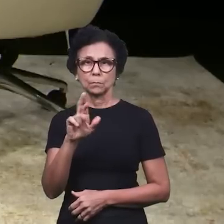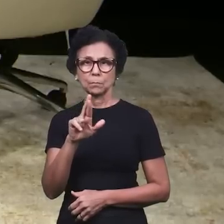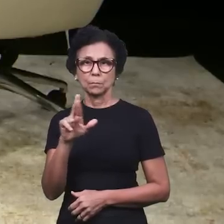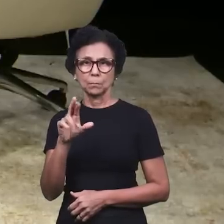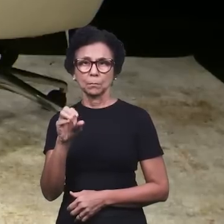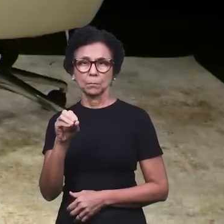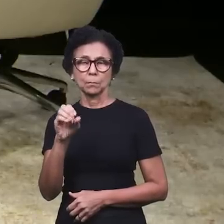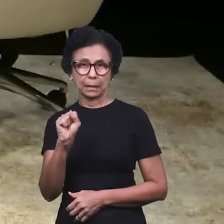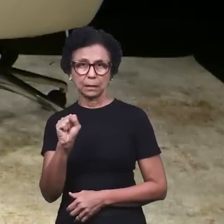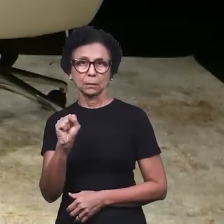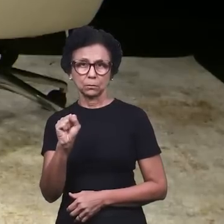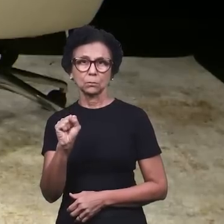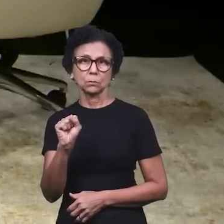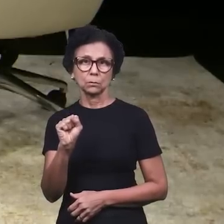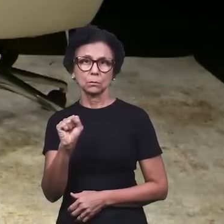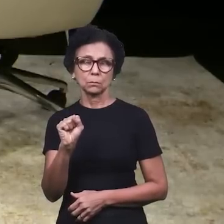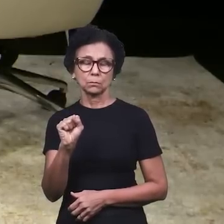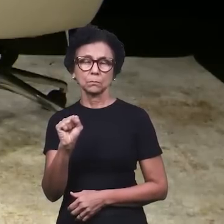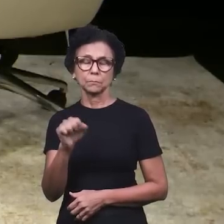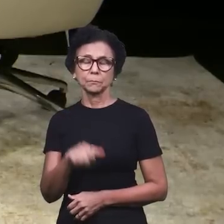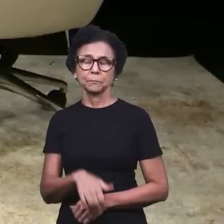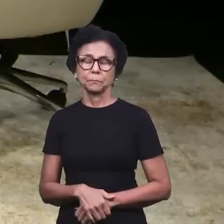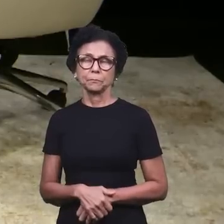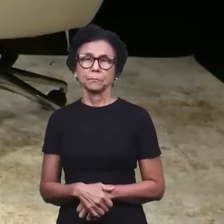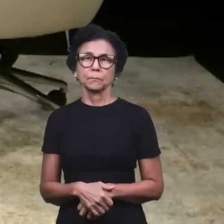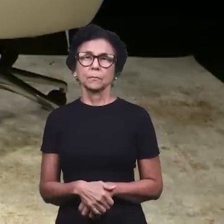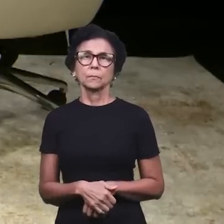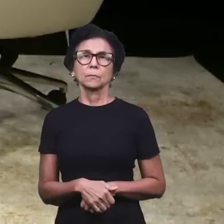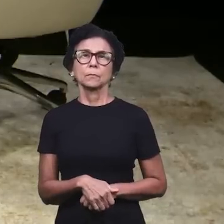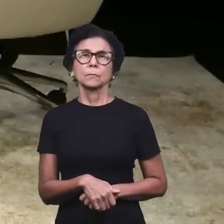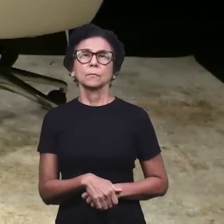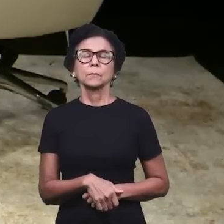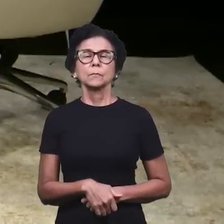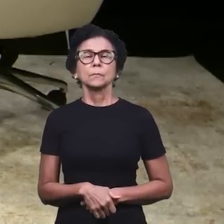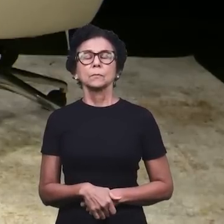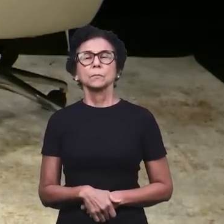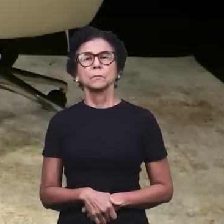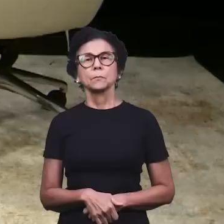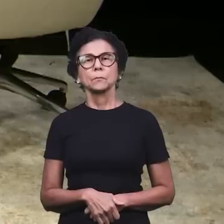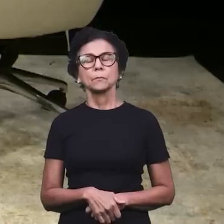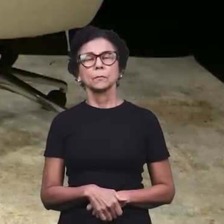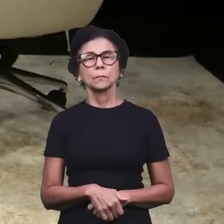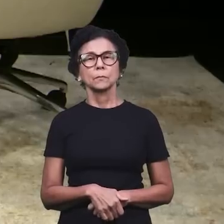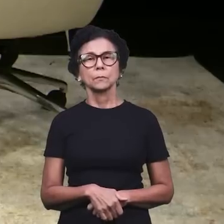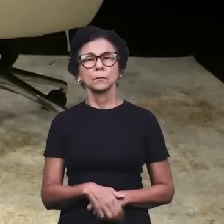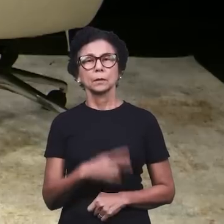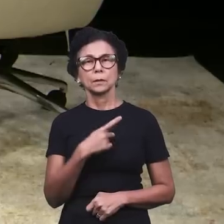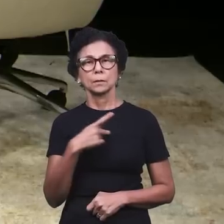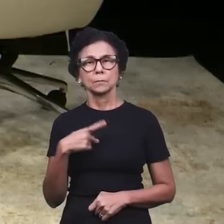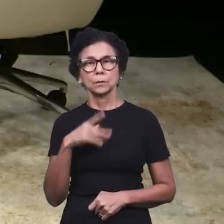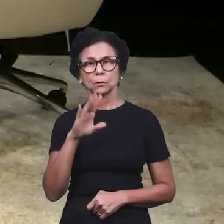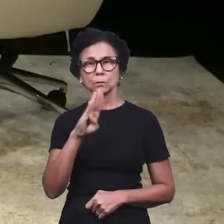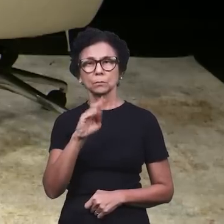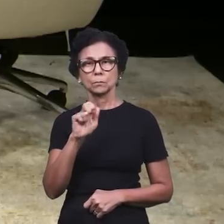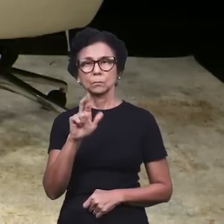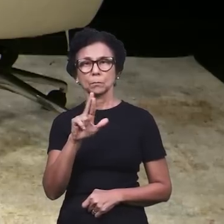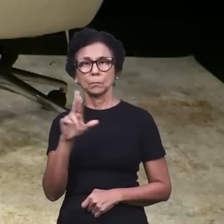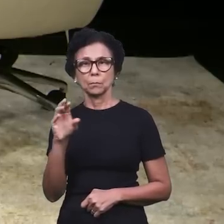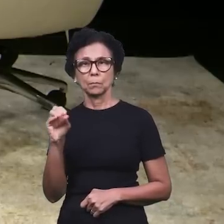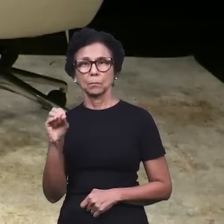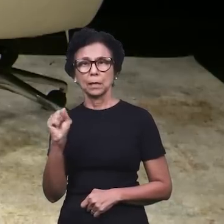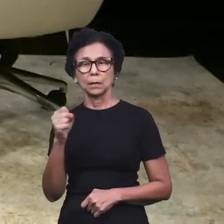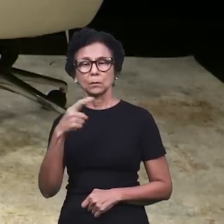isso que a gente sempre fala, que a última revelação que ele teve quando ele se dirigia para o hospital,